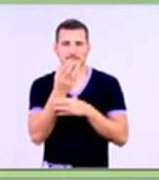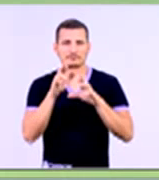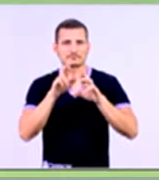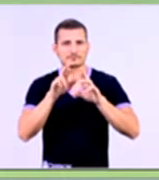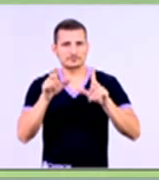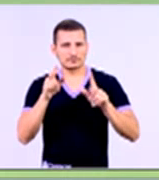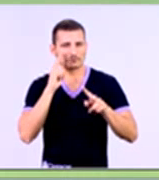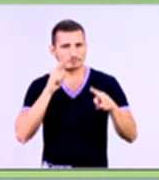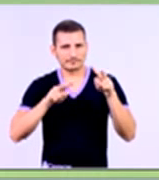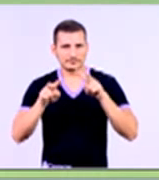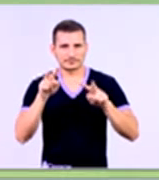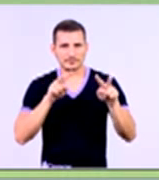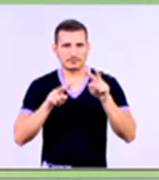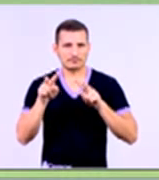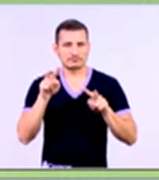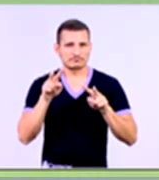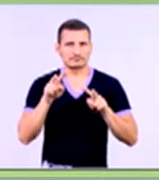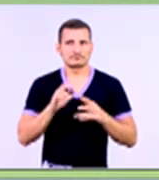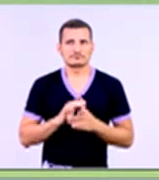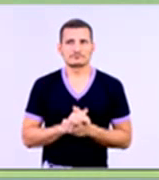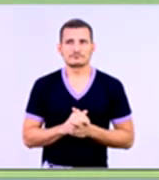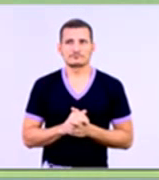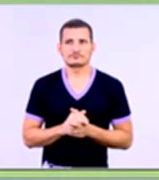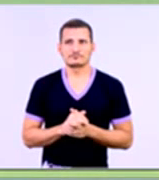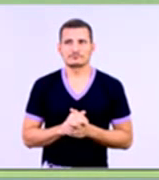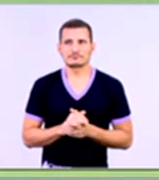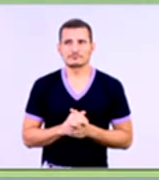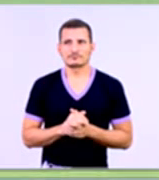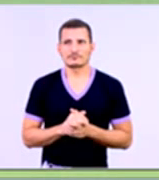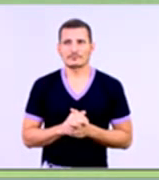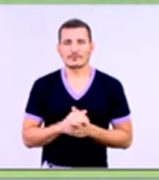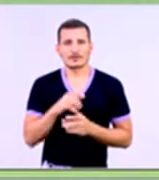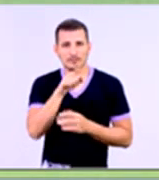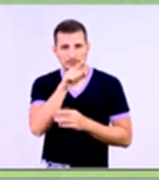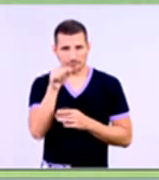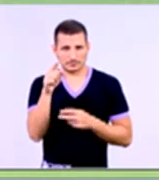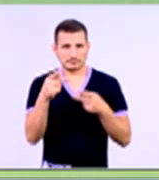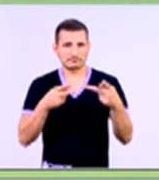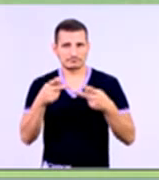diferencial visual muito grande destes projetos